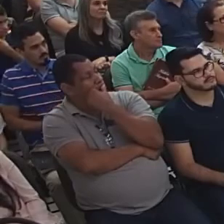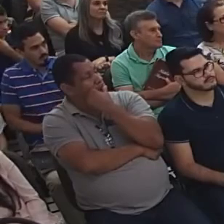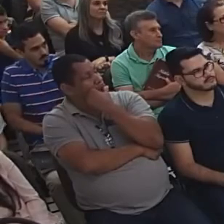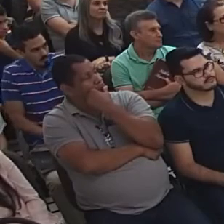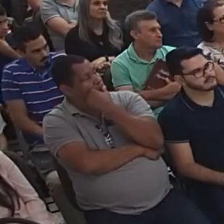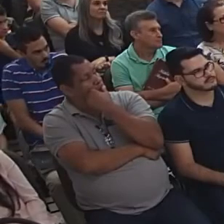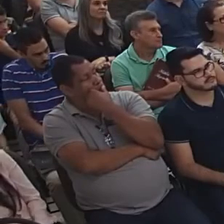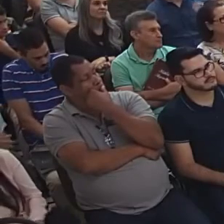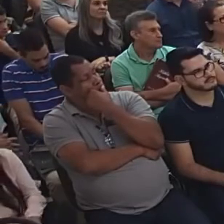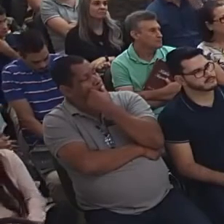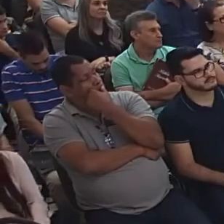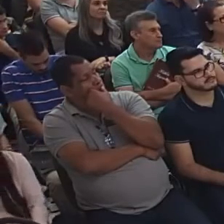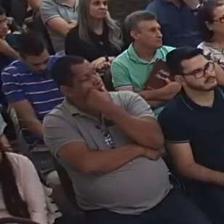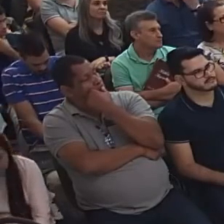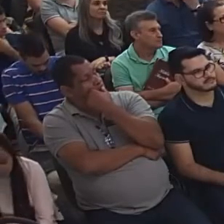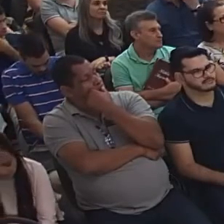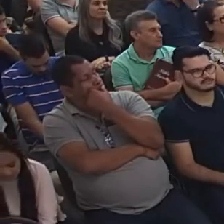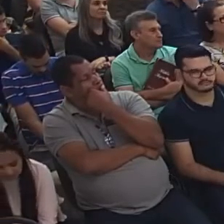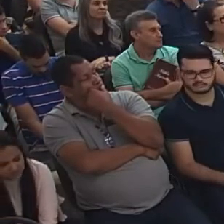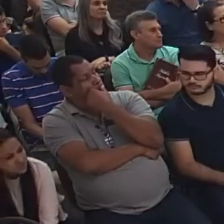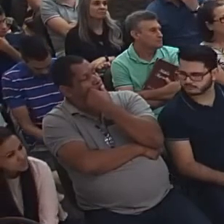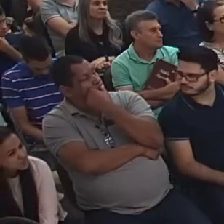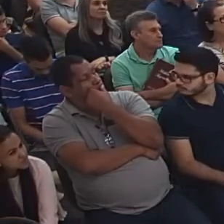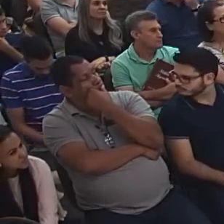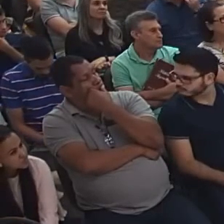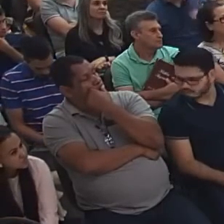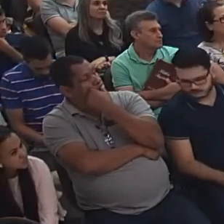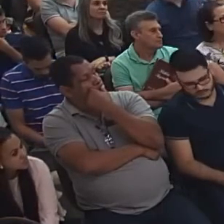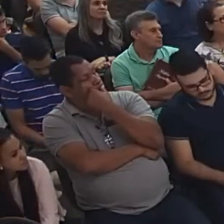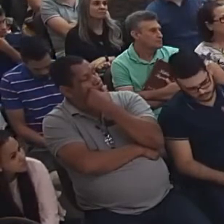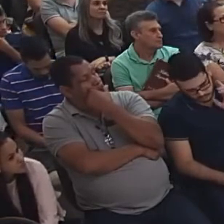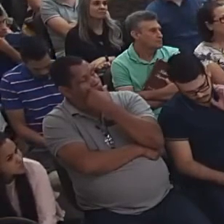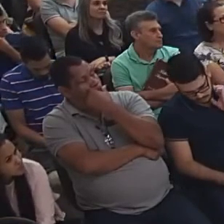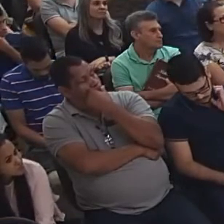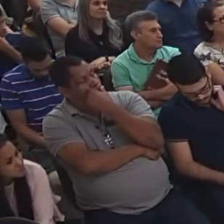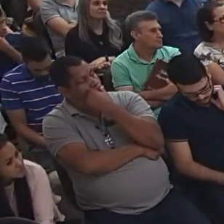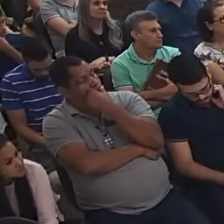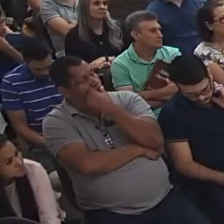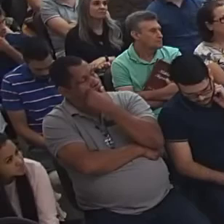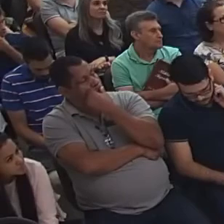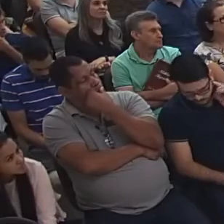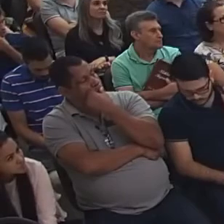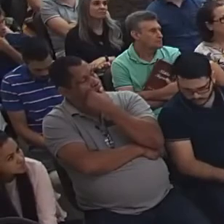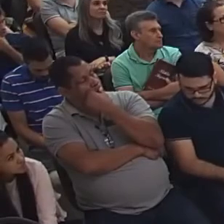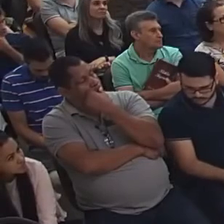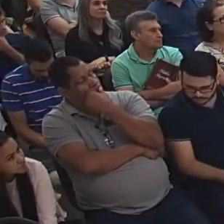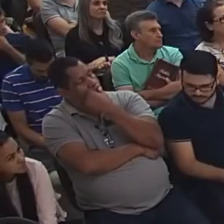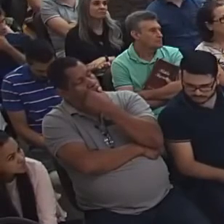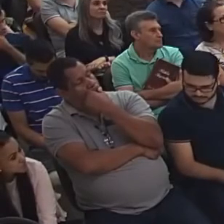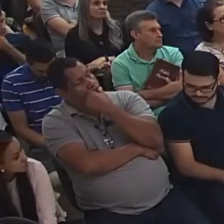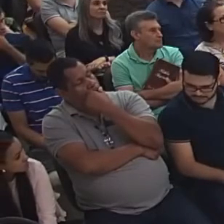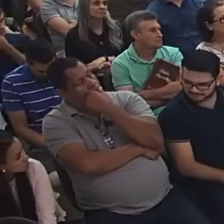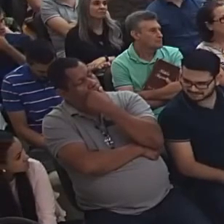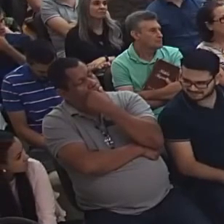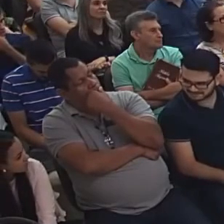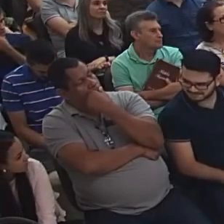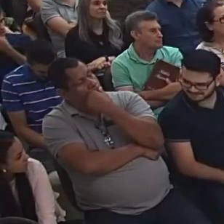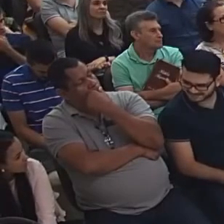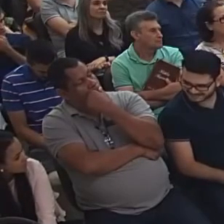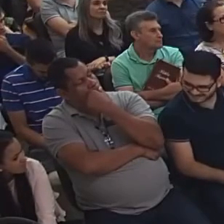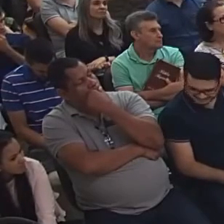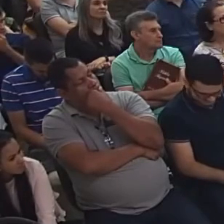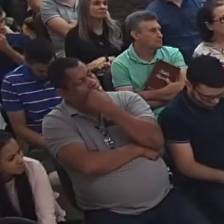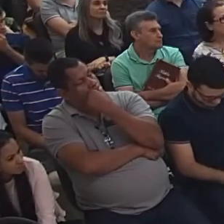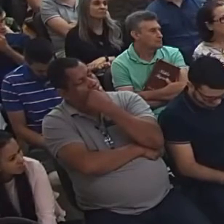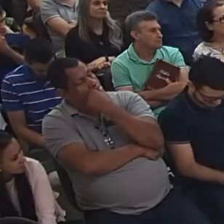que isso servir a Deus é muito mais importante está nas coisas do dia-a-dia do que estar na presença do meu Deus e